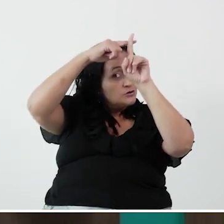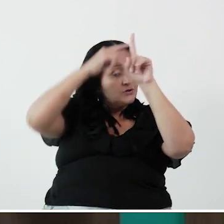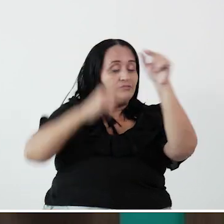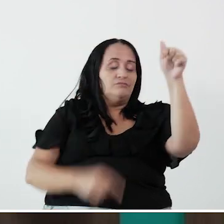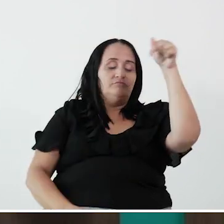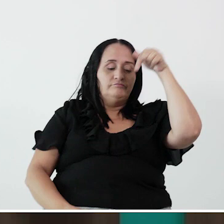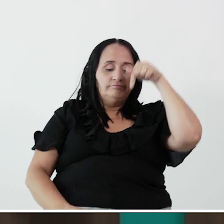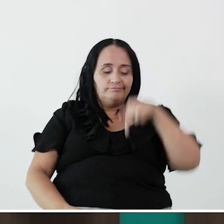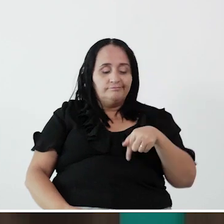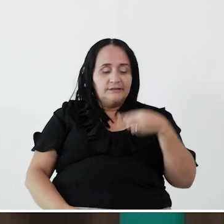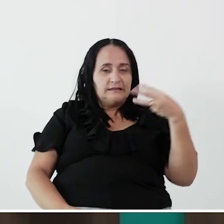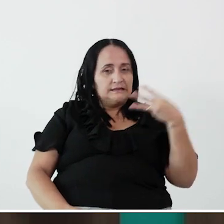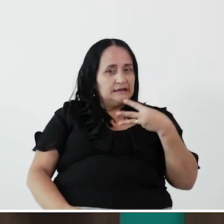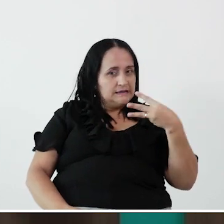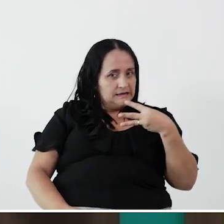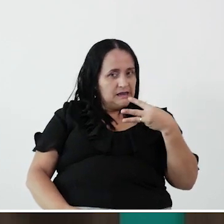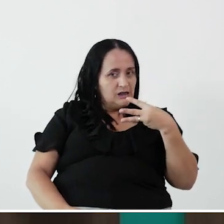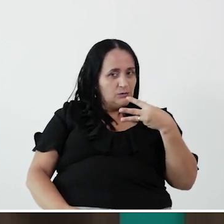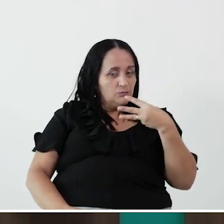quadrante, x e y